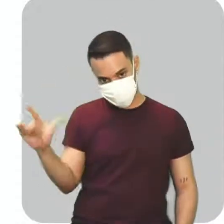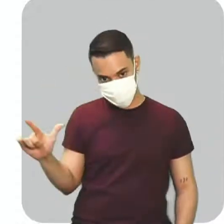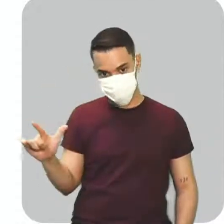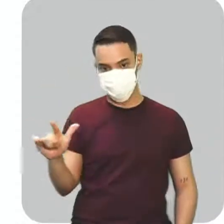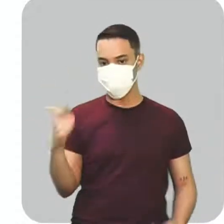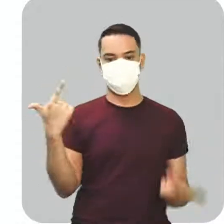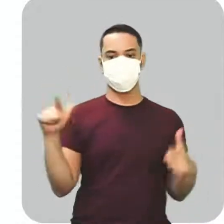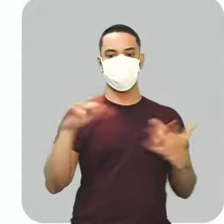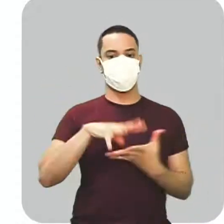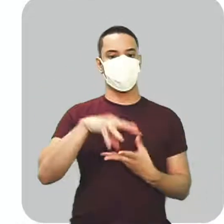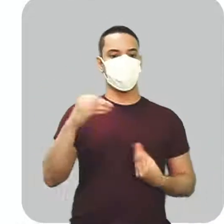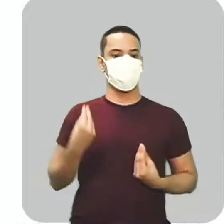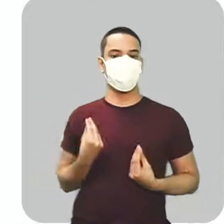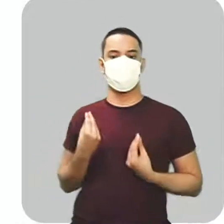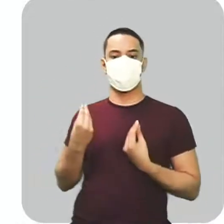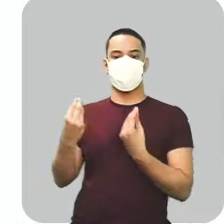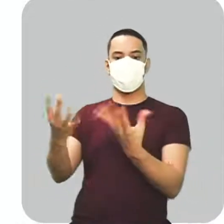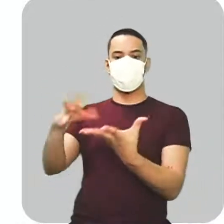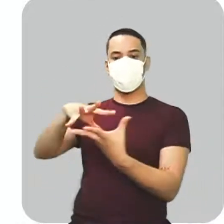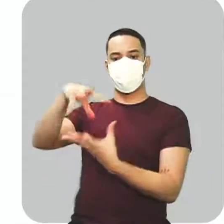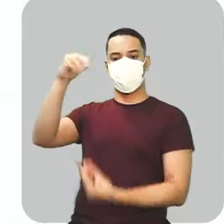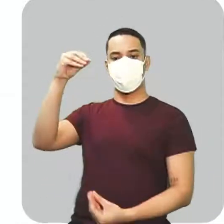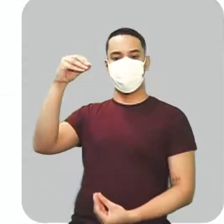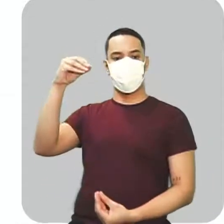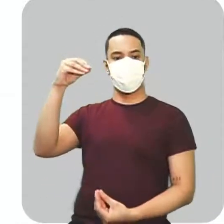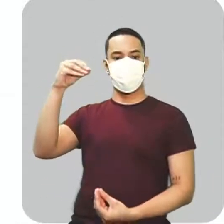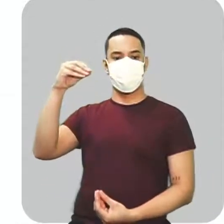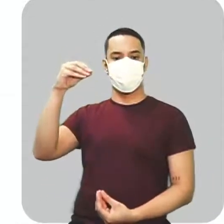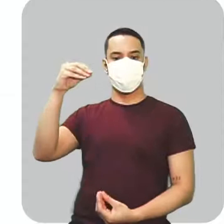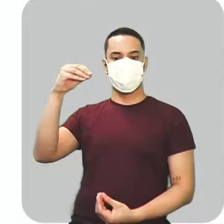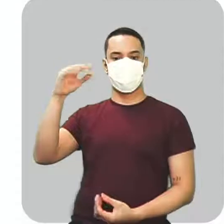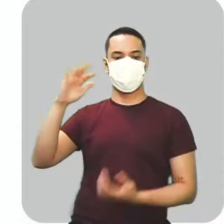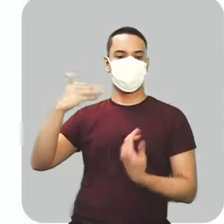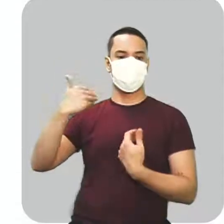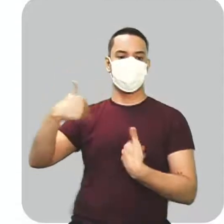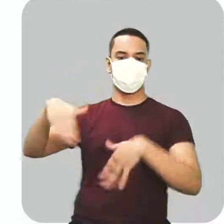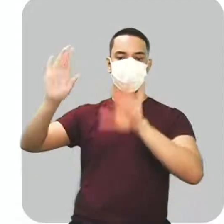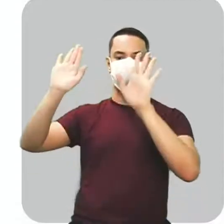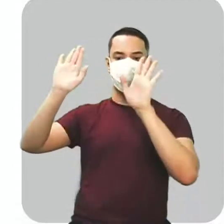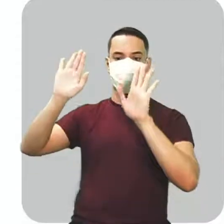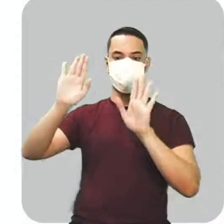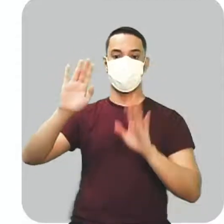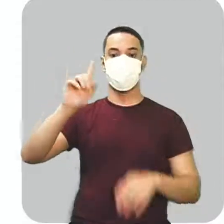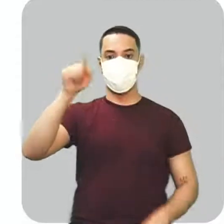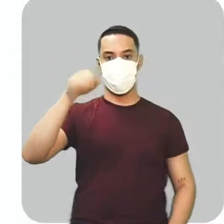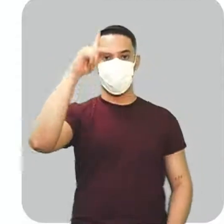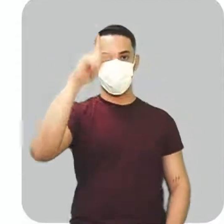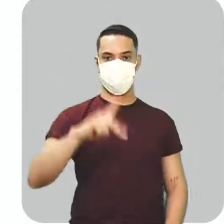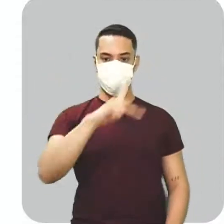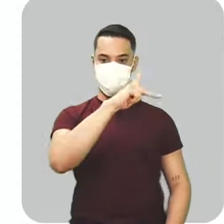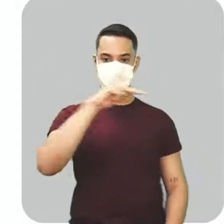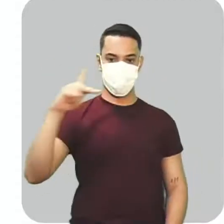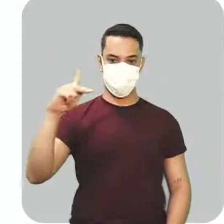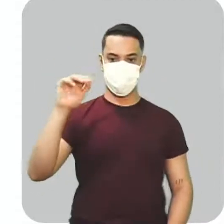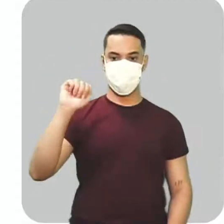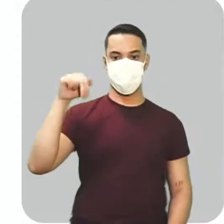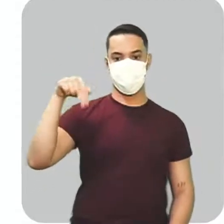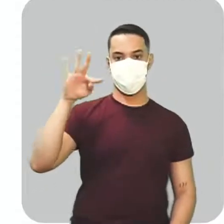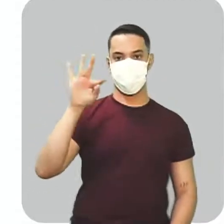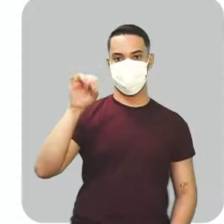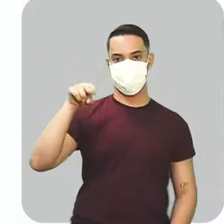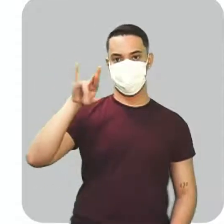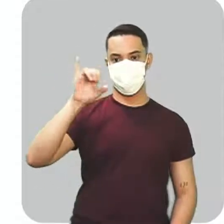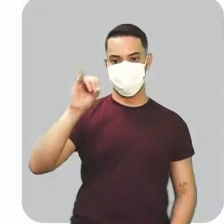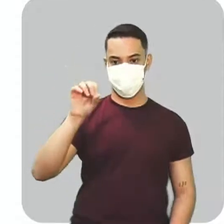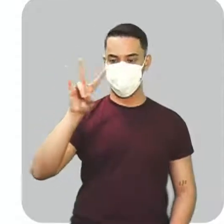da alma. Padre Antônio Vieira. Tá certo? Belezinha?